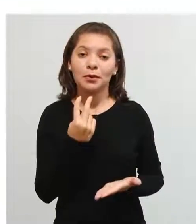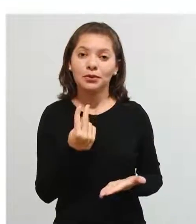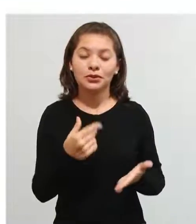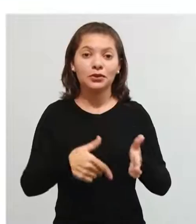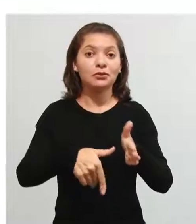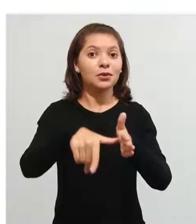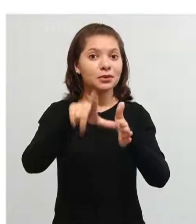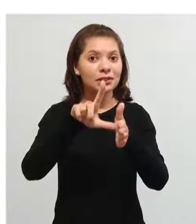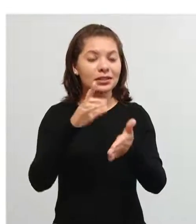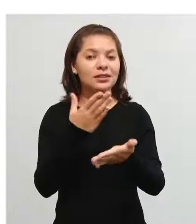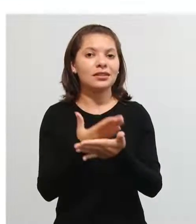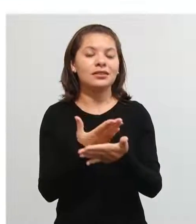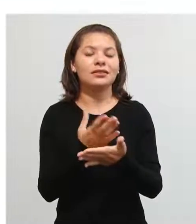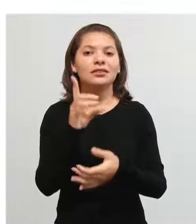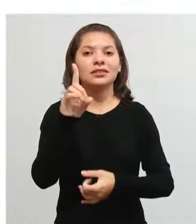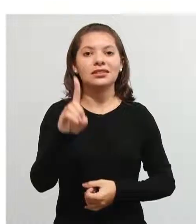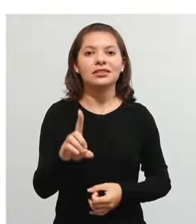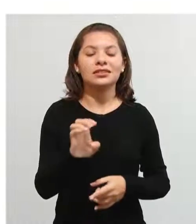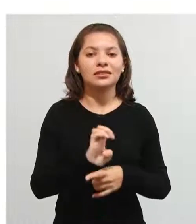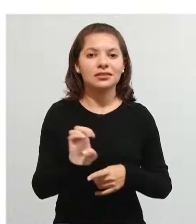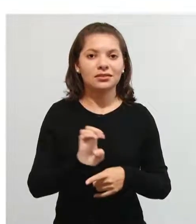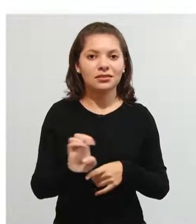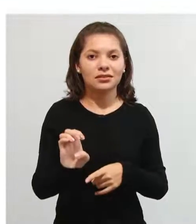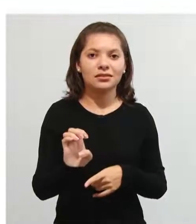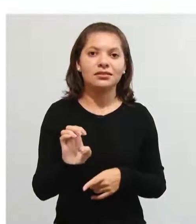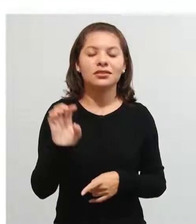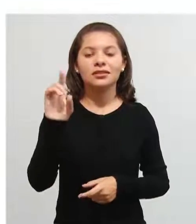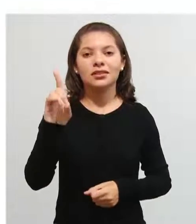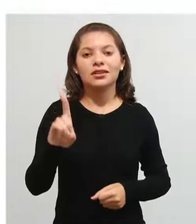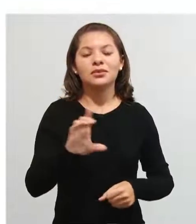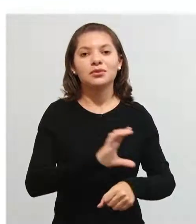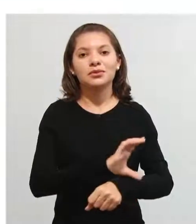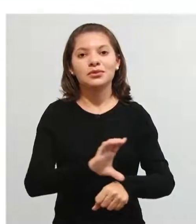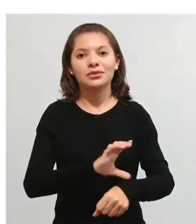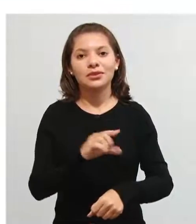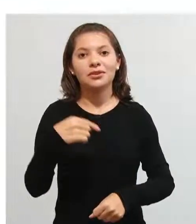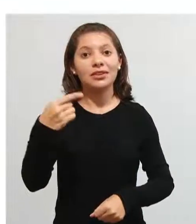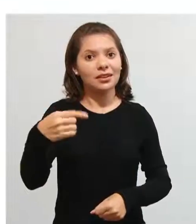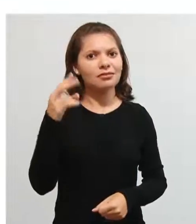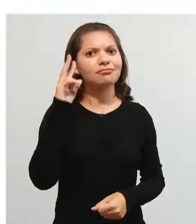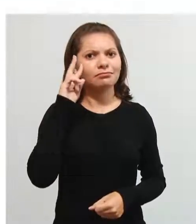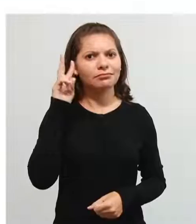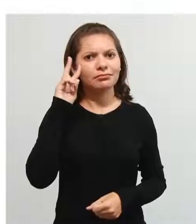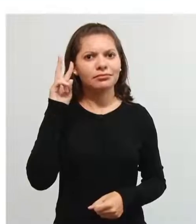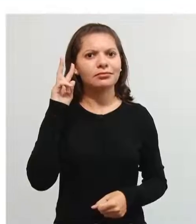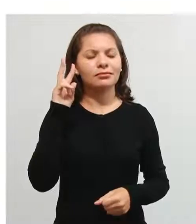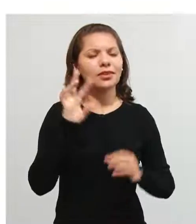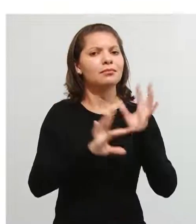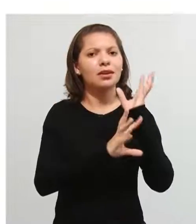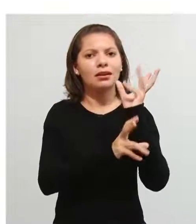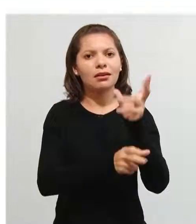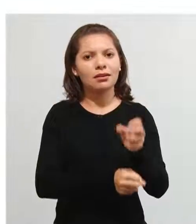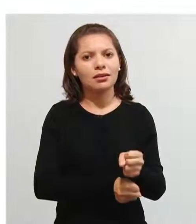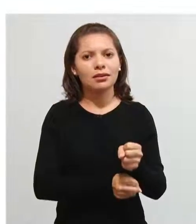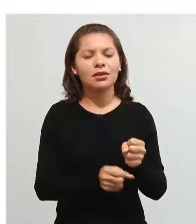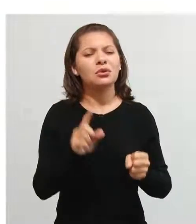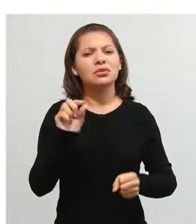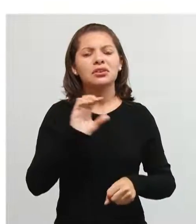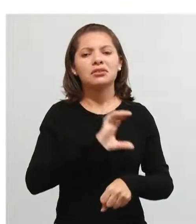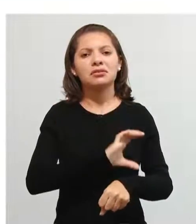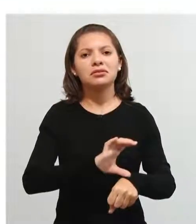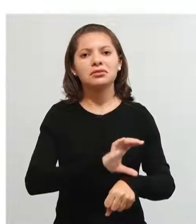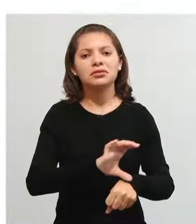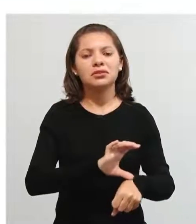de Direito do Estado, basicamente em Direito Constitucional, para dar aí uma relembrada no que seria uma Constituição